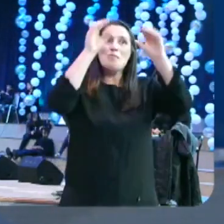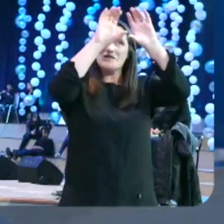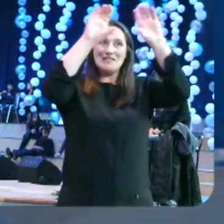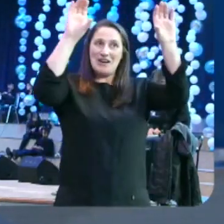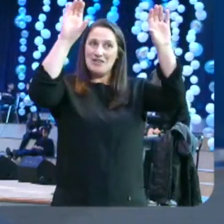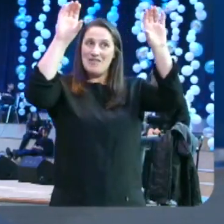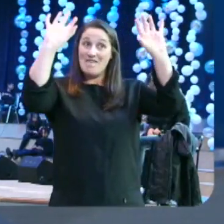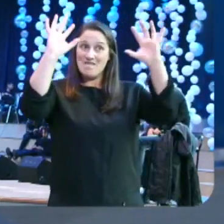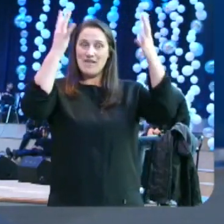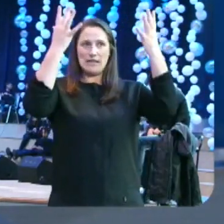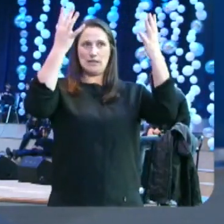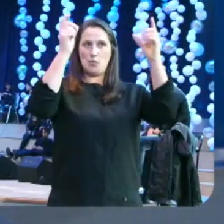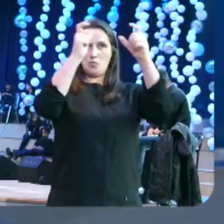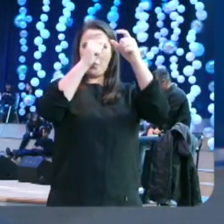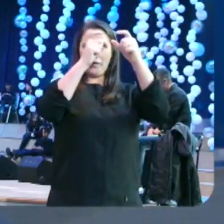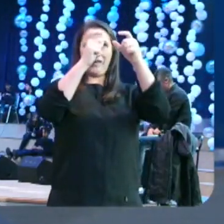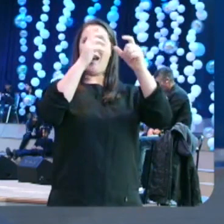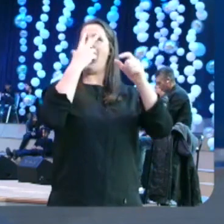ser pequena não,